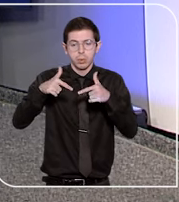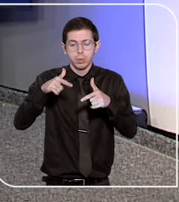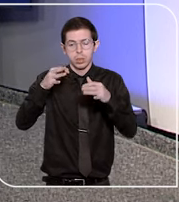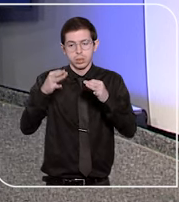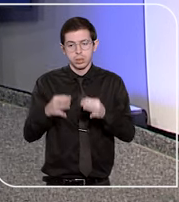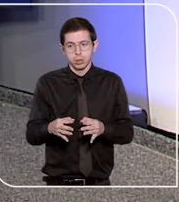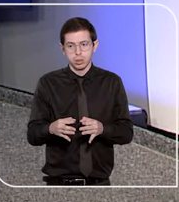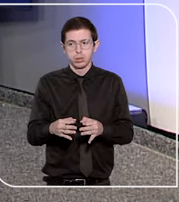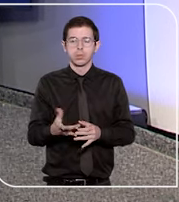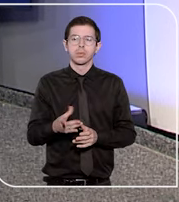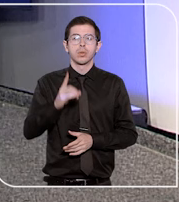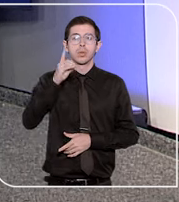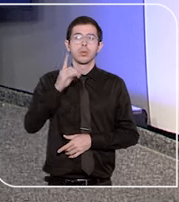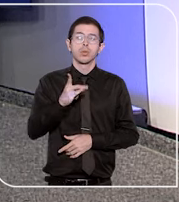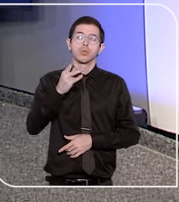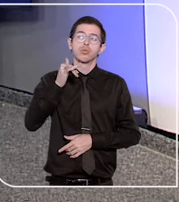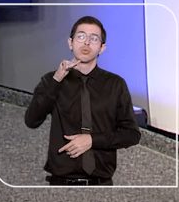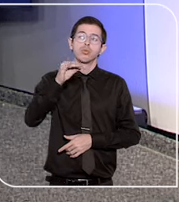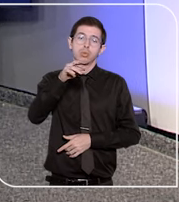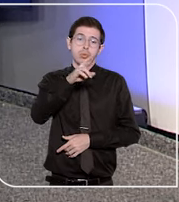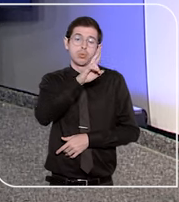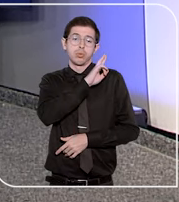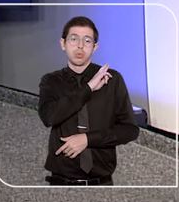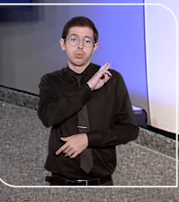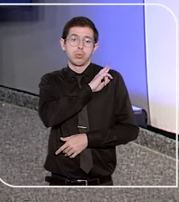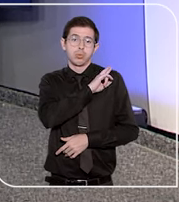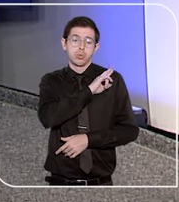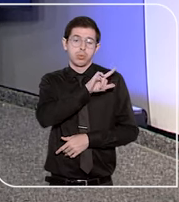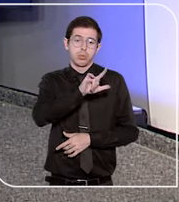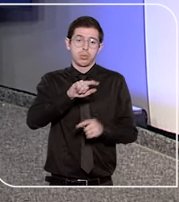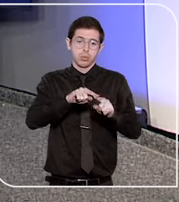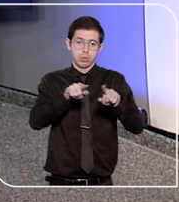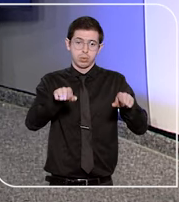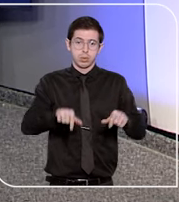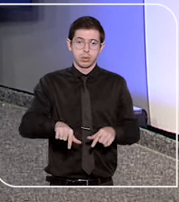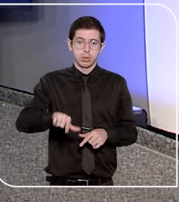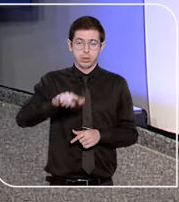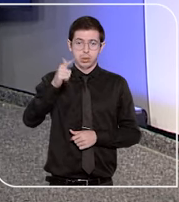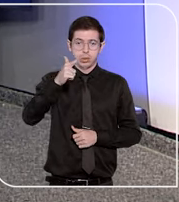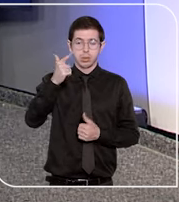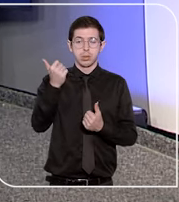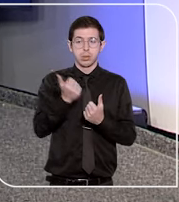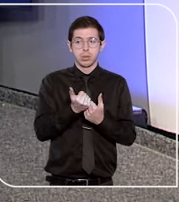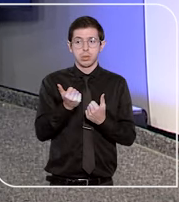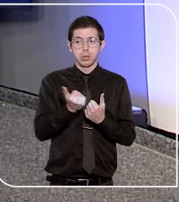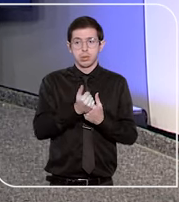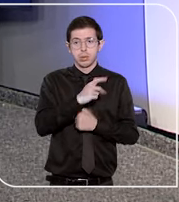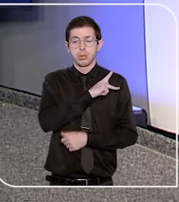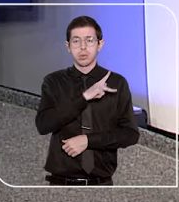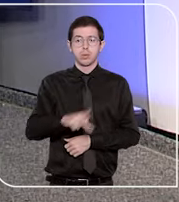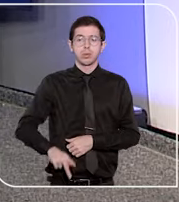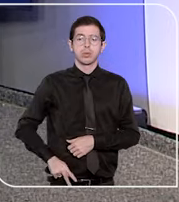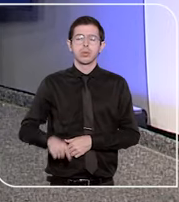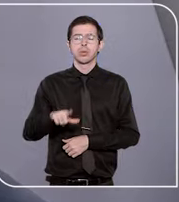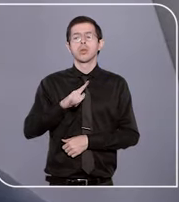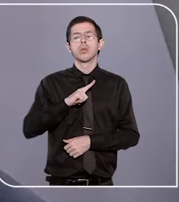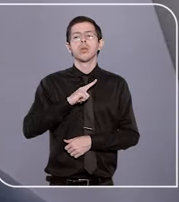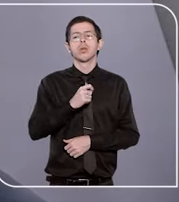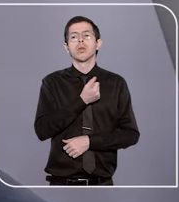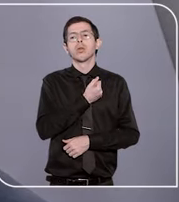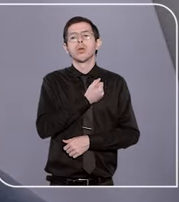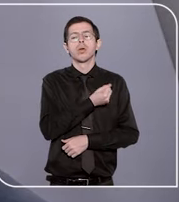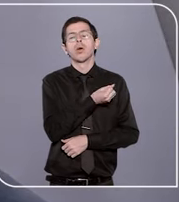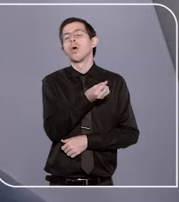como chefe de gabinete da vice-presidência aqui do STJ, no caso o ministro Og Fernandes, o senhor teria números quantitativos